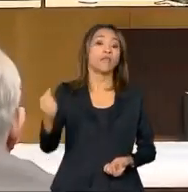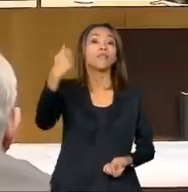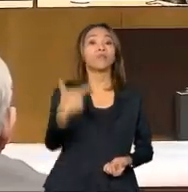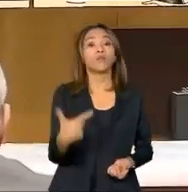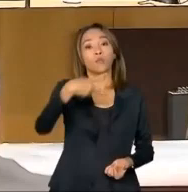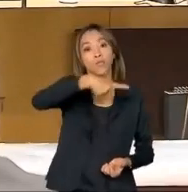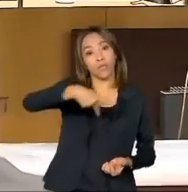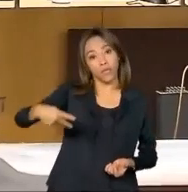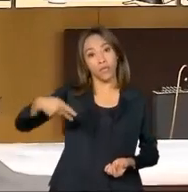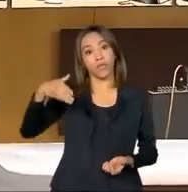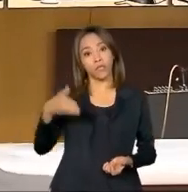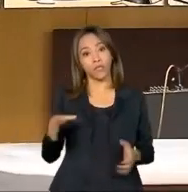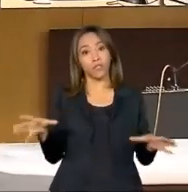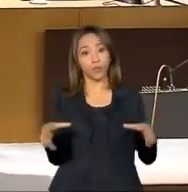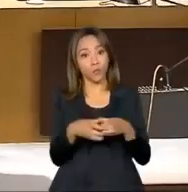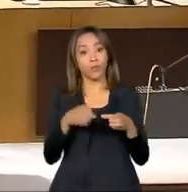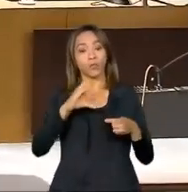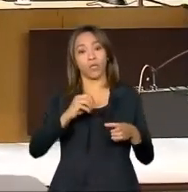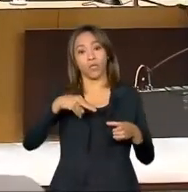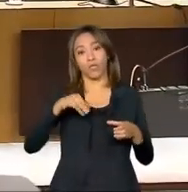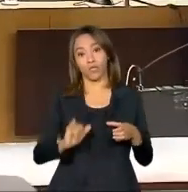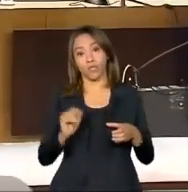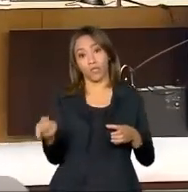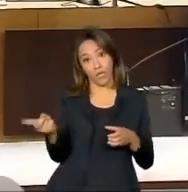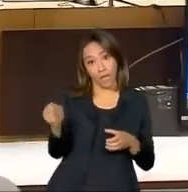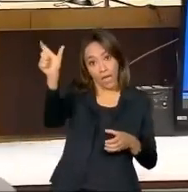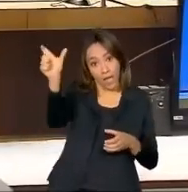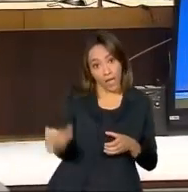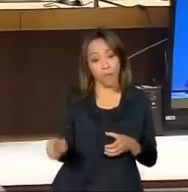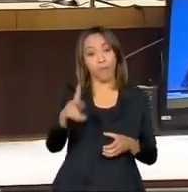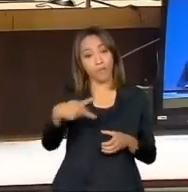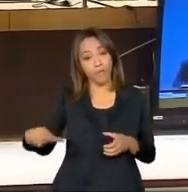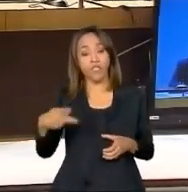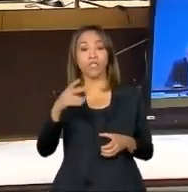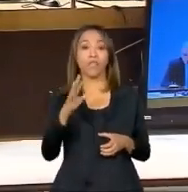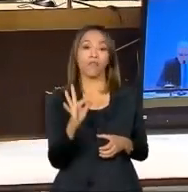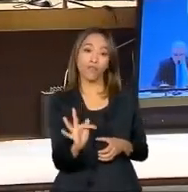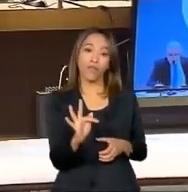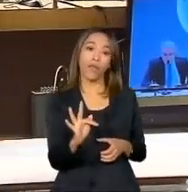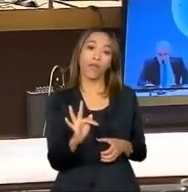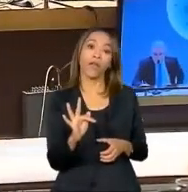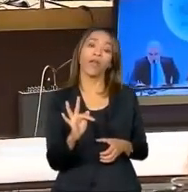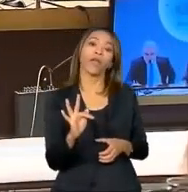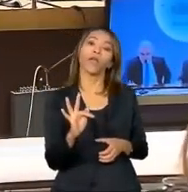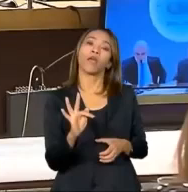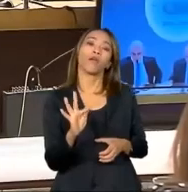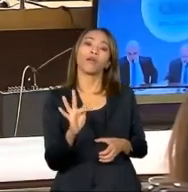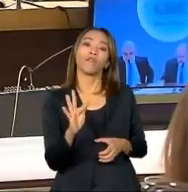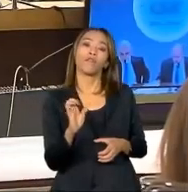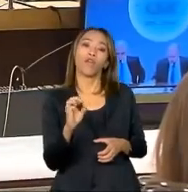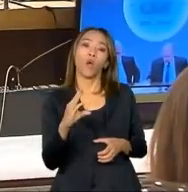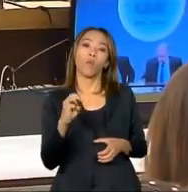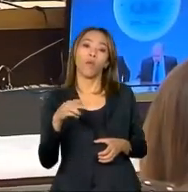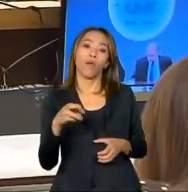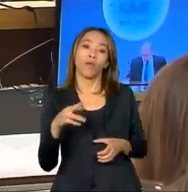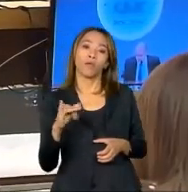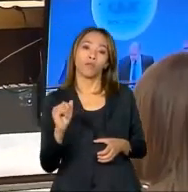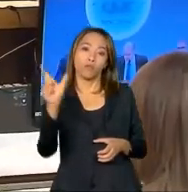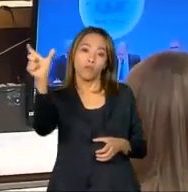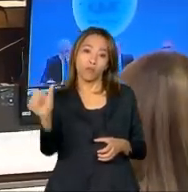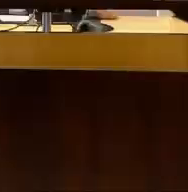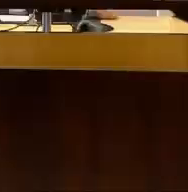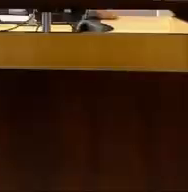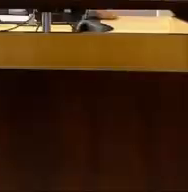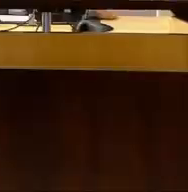inovação tecnológica, o crédito e o financiamento, visando fortalecer o setor que é crucial para a economia do